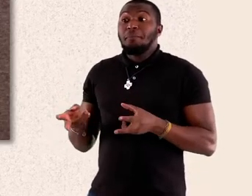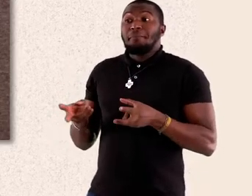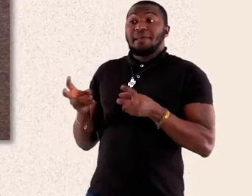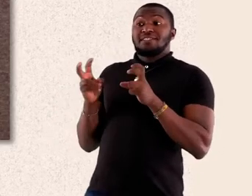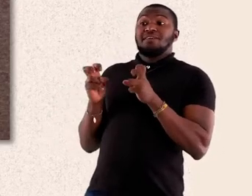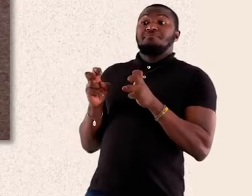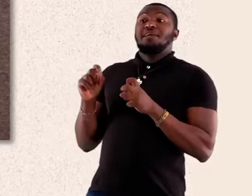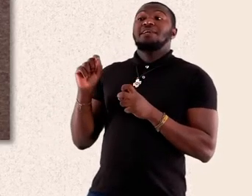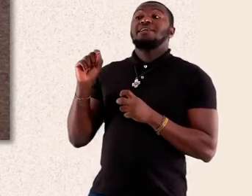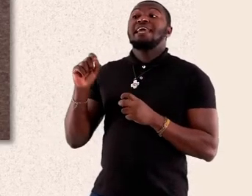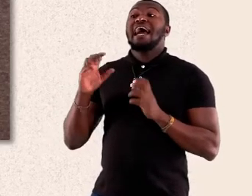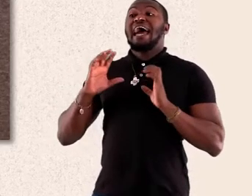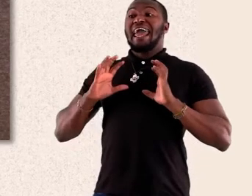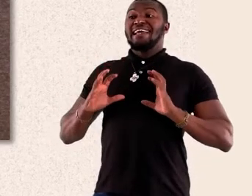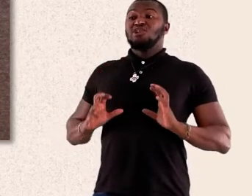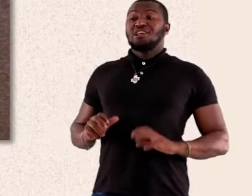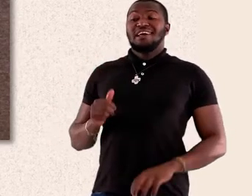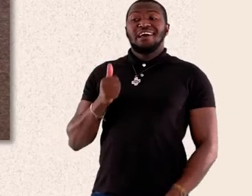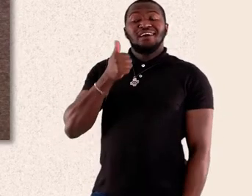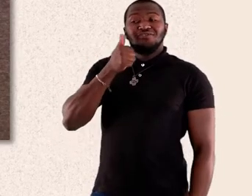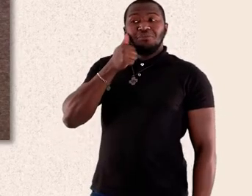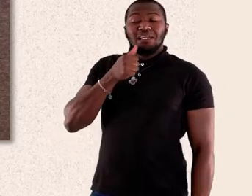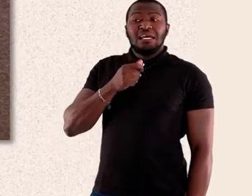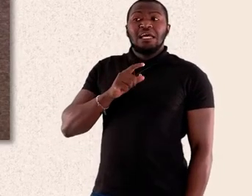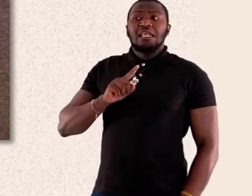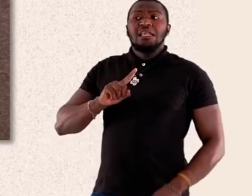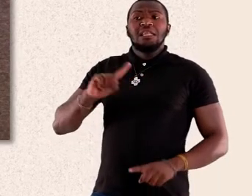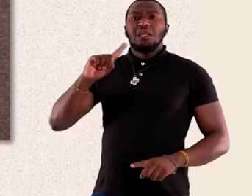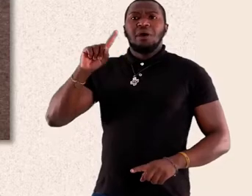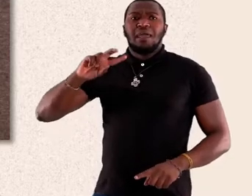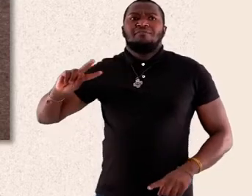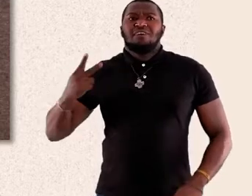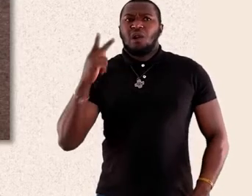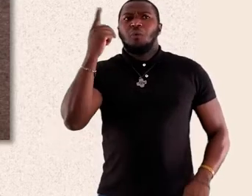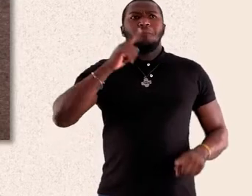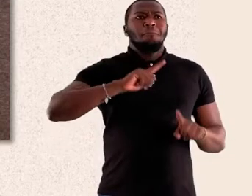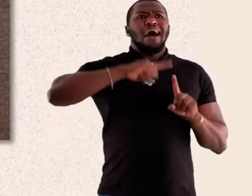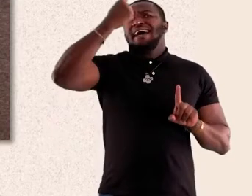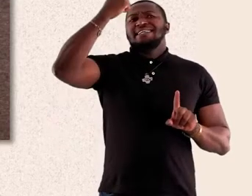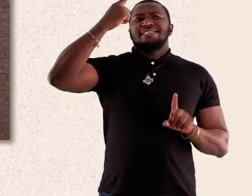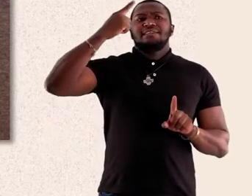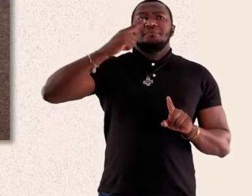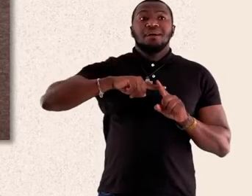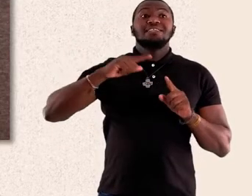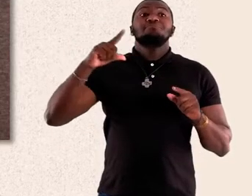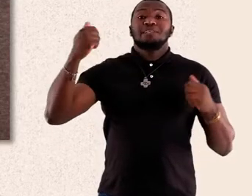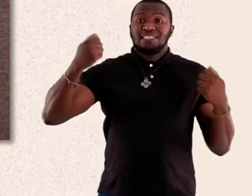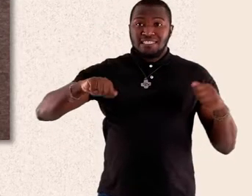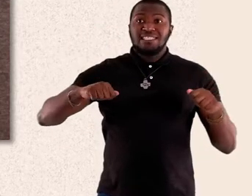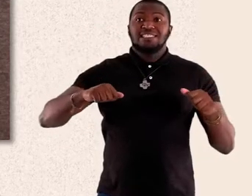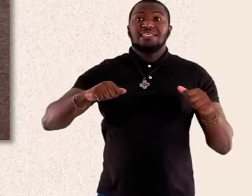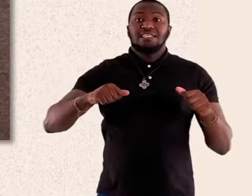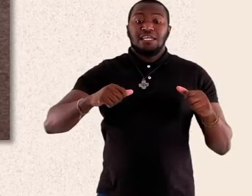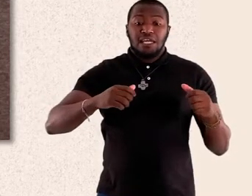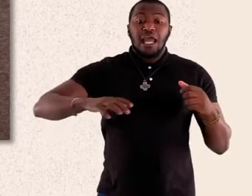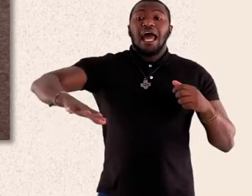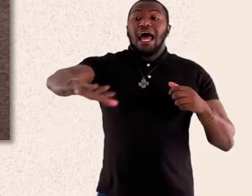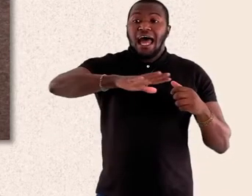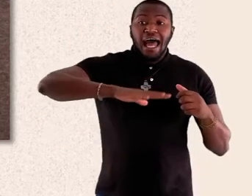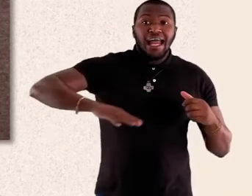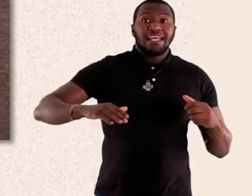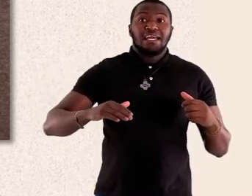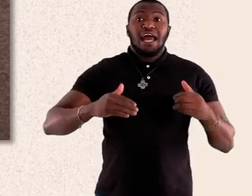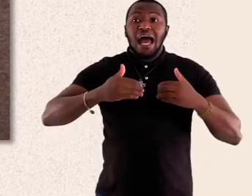é que essa ética feminina ela tenha mais valor não é isso mas é que ela tem que ter o seu espaço ela é importante e ela é